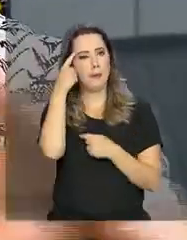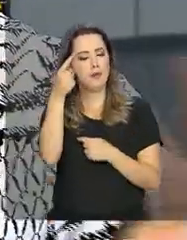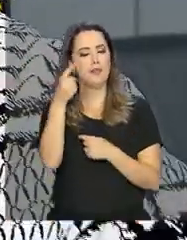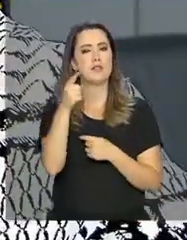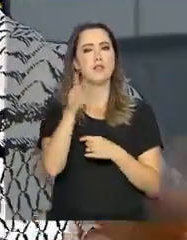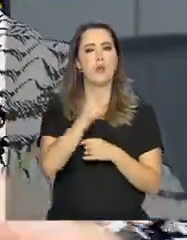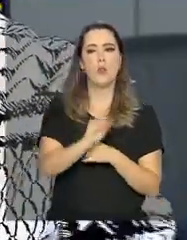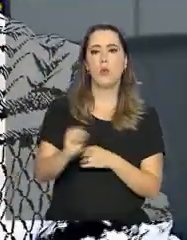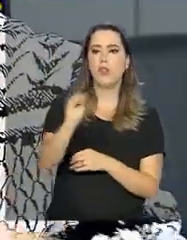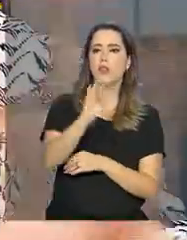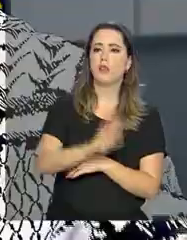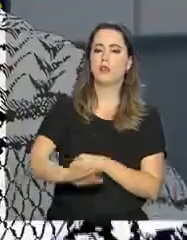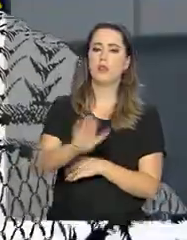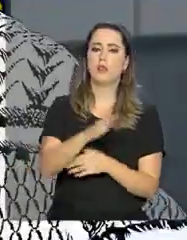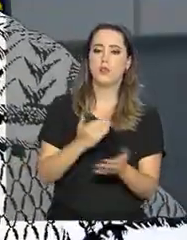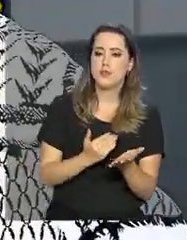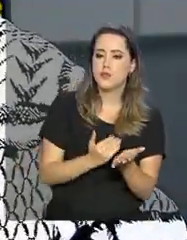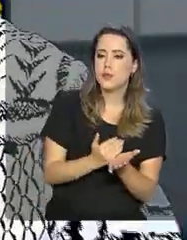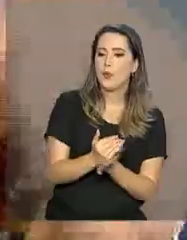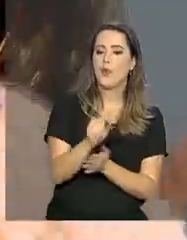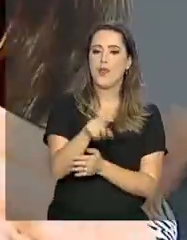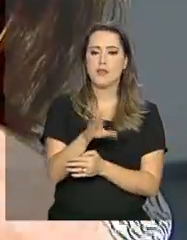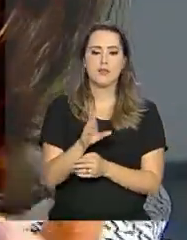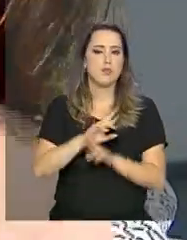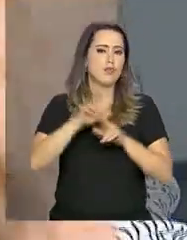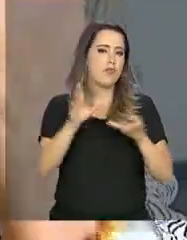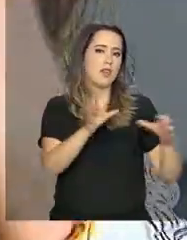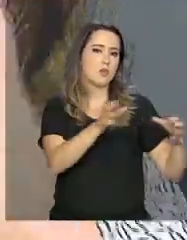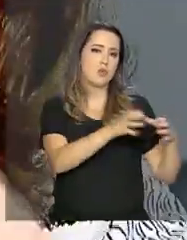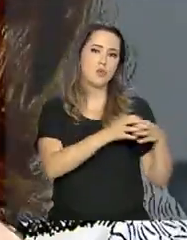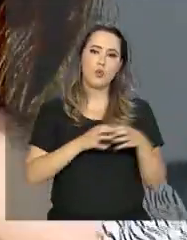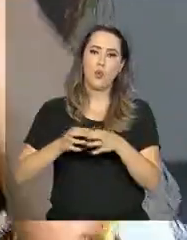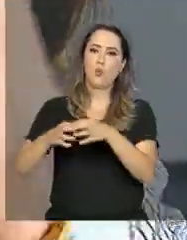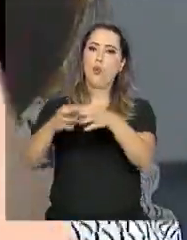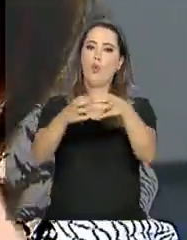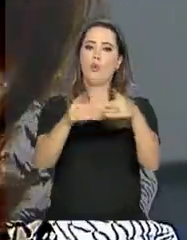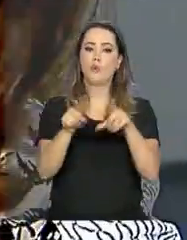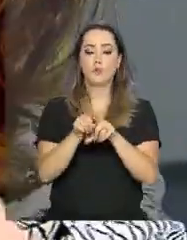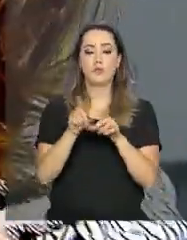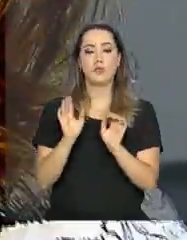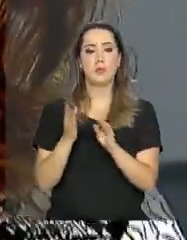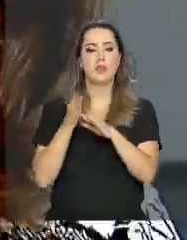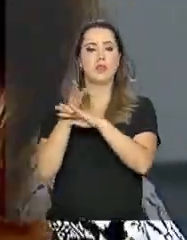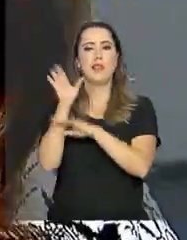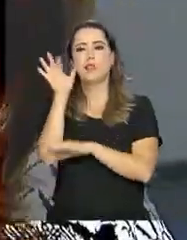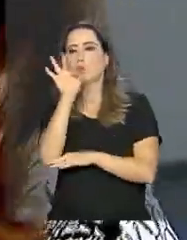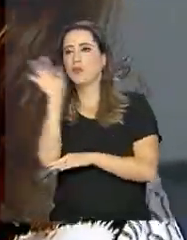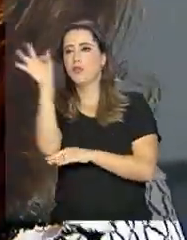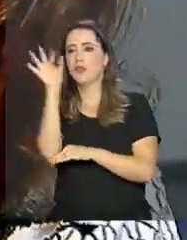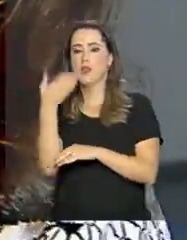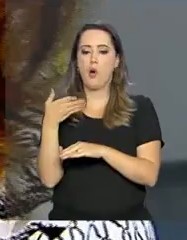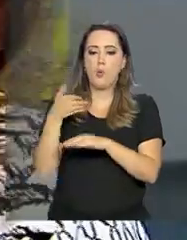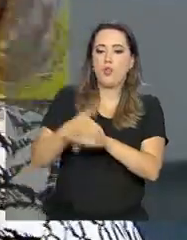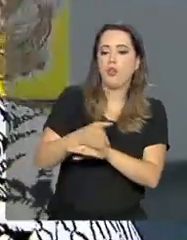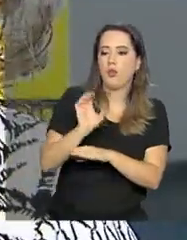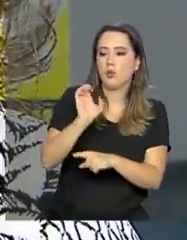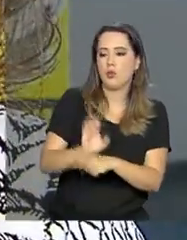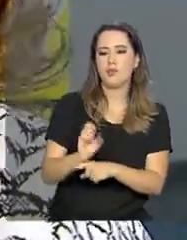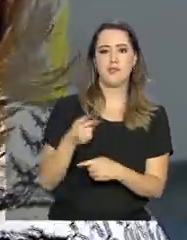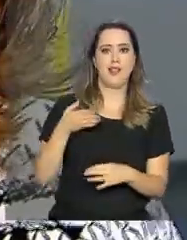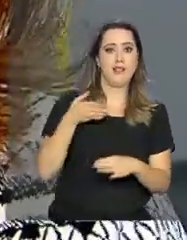passando por pela política de várias áreas e passa também pelo pela união federal pelos governos dos estados pelas